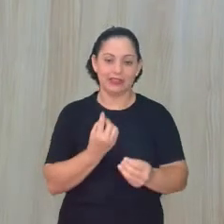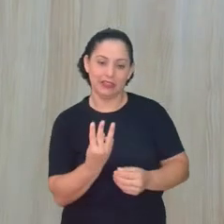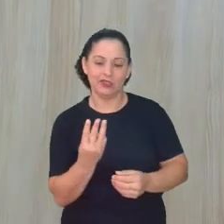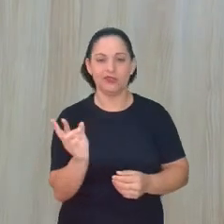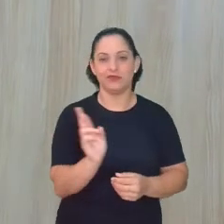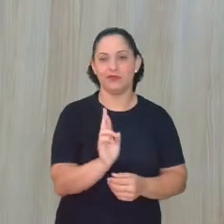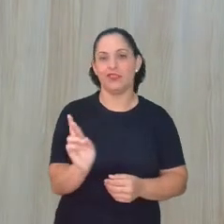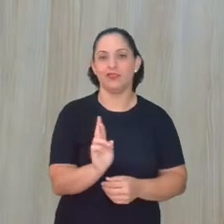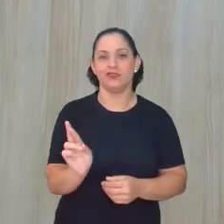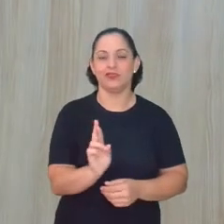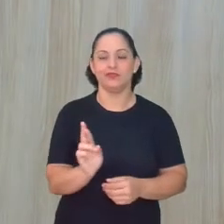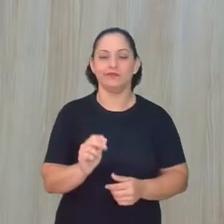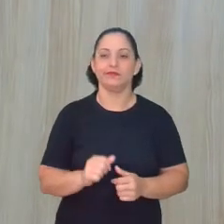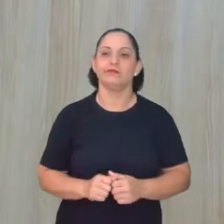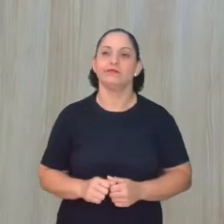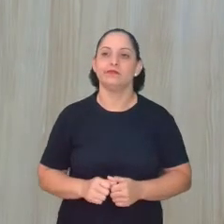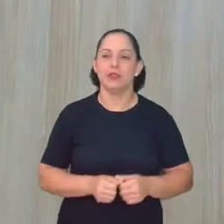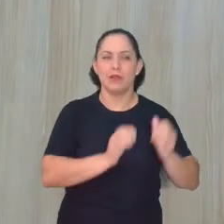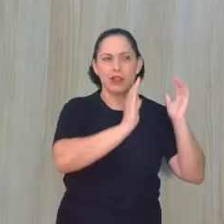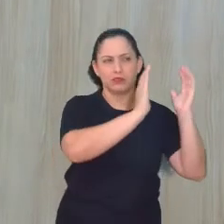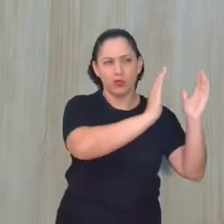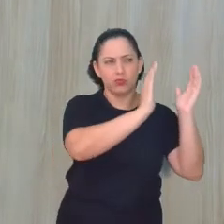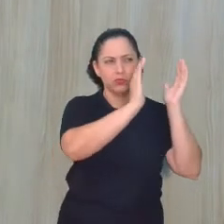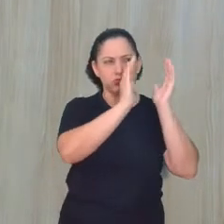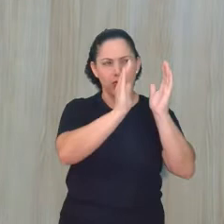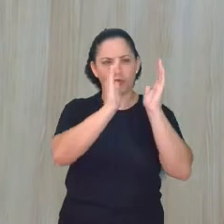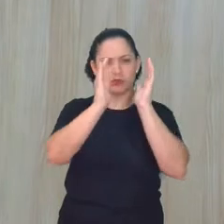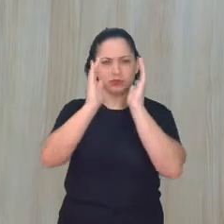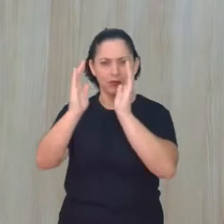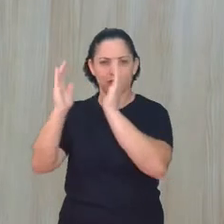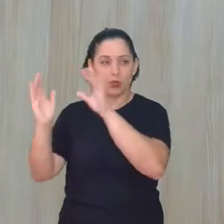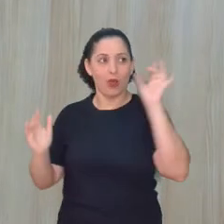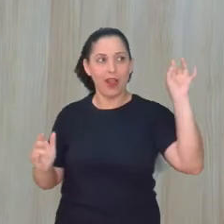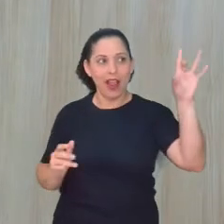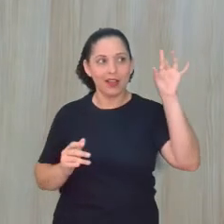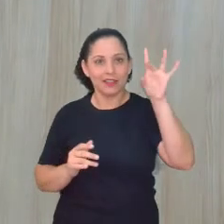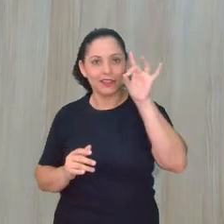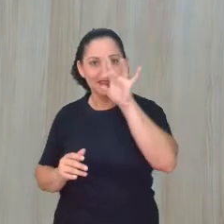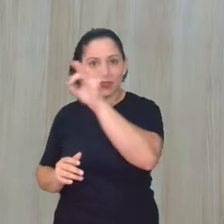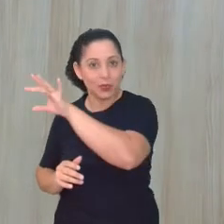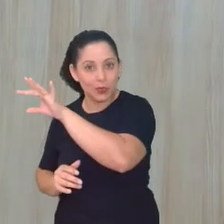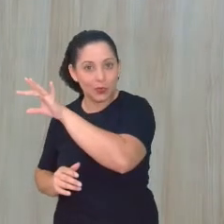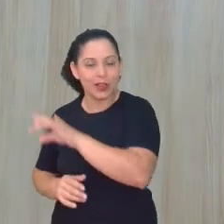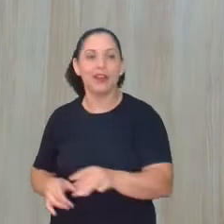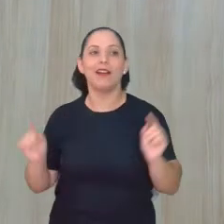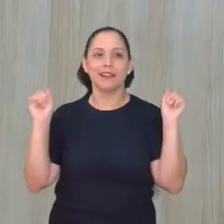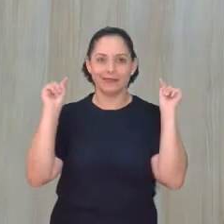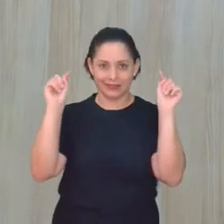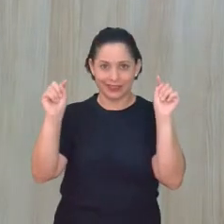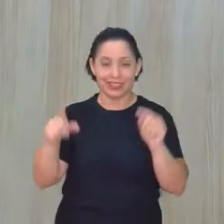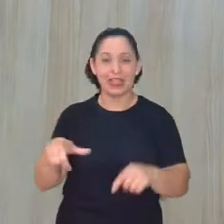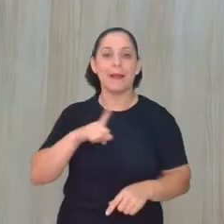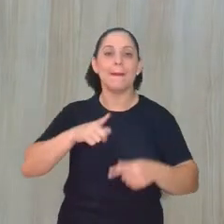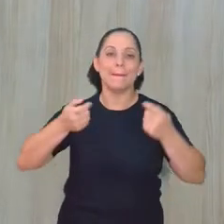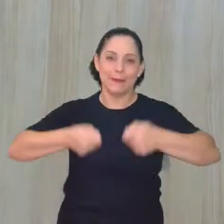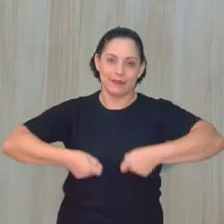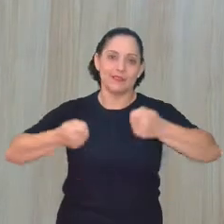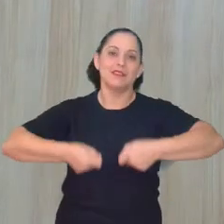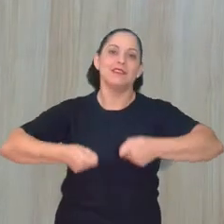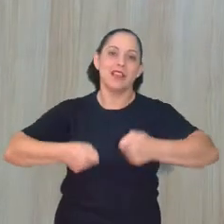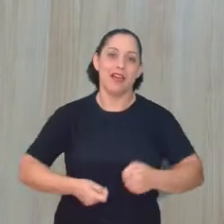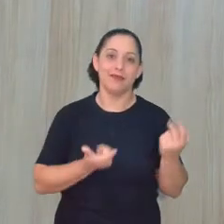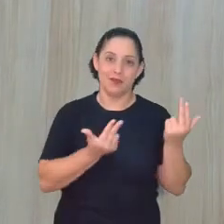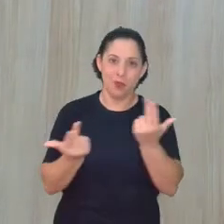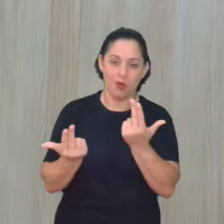R$3. E para todas essas próximas razões que eu encontro aqui, tem que acontecer isso.